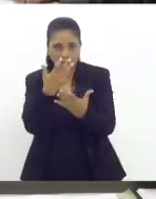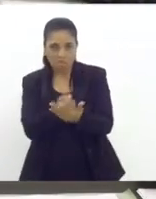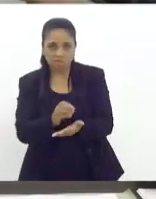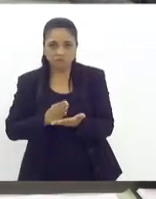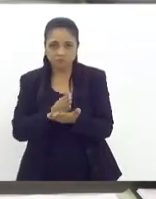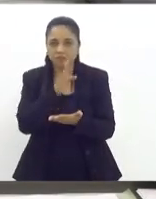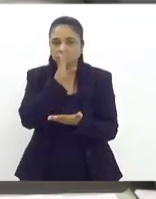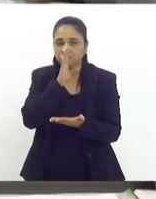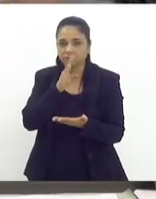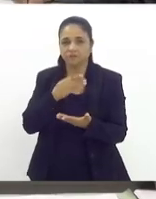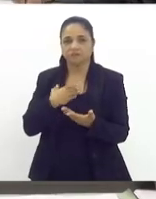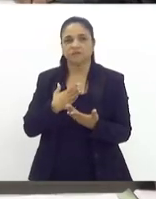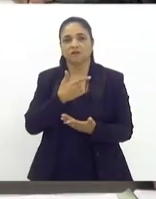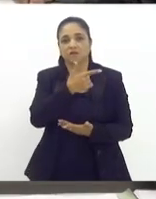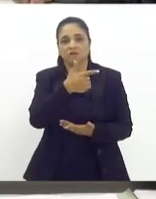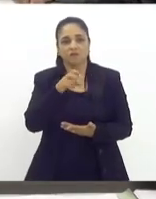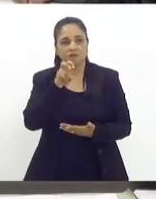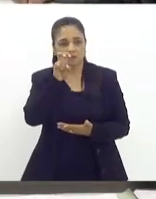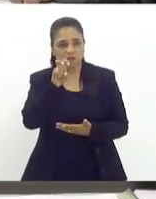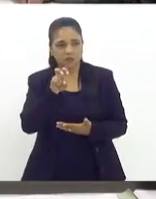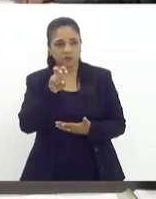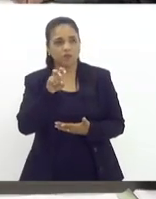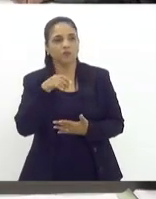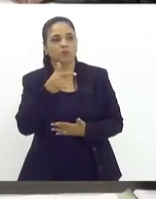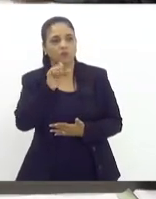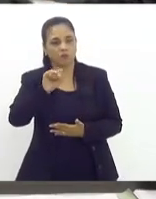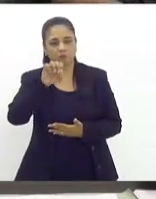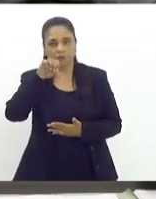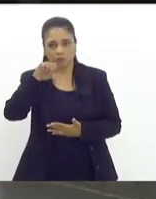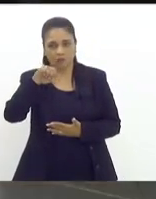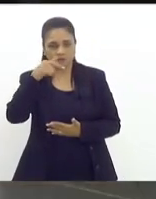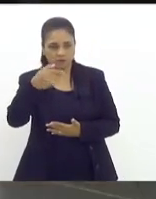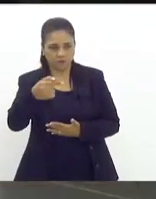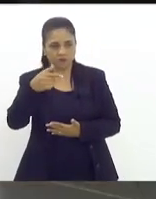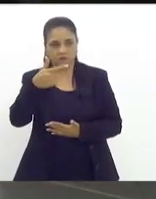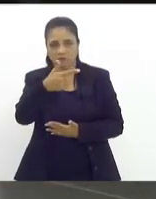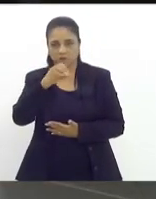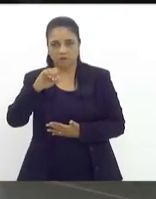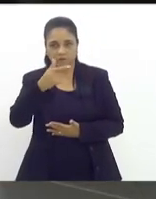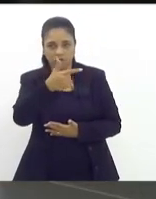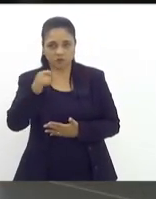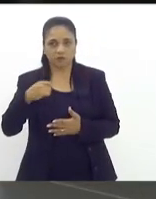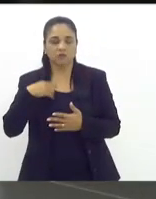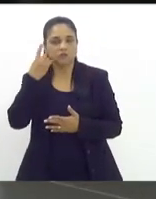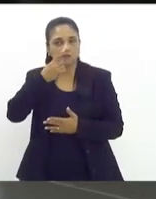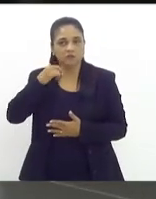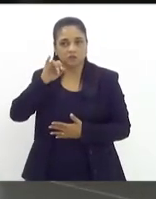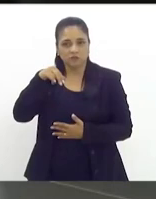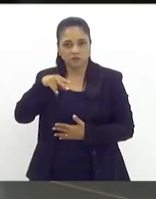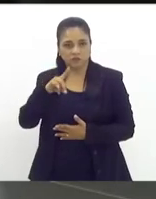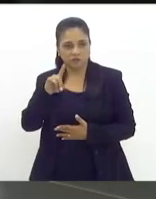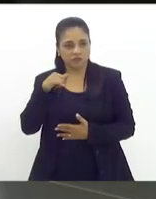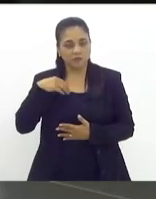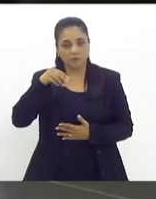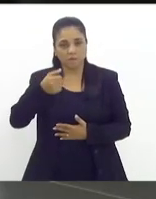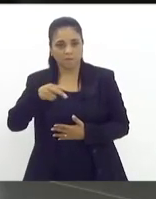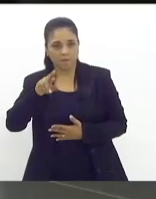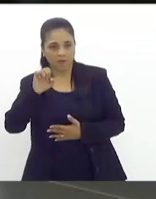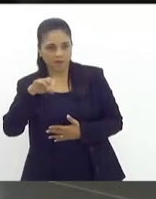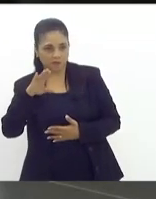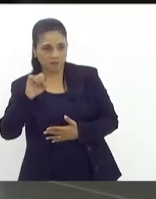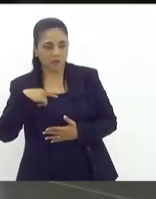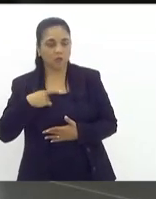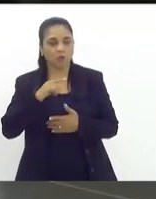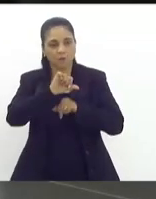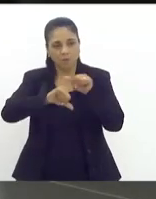como estão, aprovado, 25 da pauta, 89723, PL, de autoria dos deputados Índia Ramelau e Marcelo Dino, que altera a